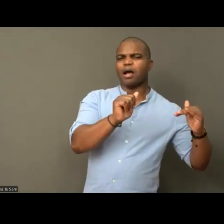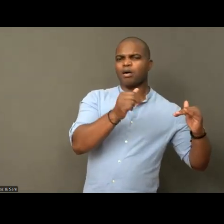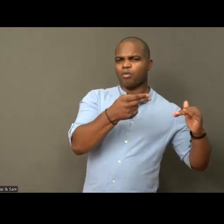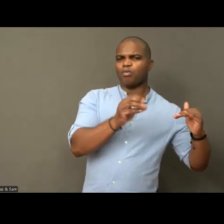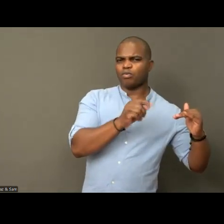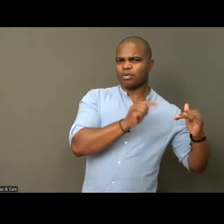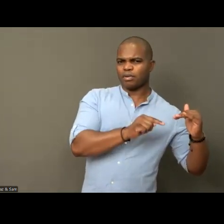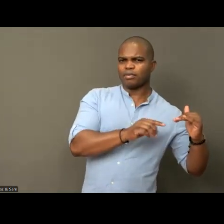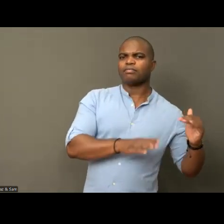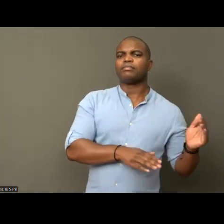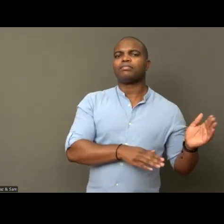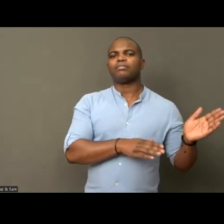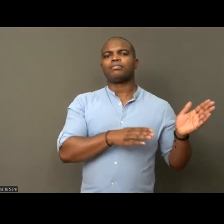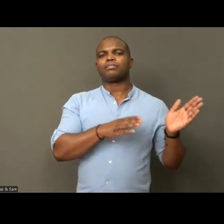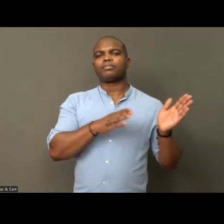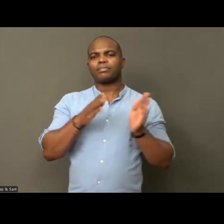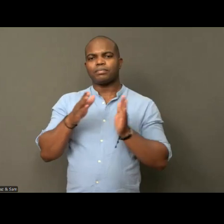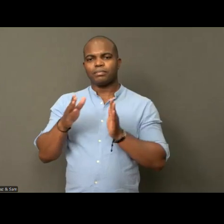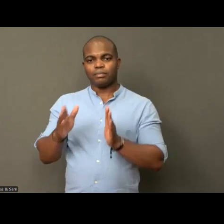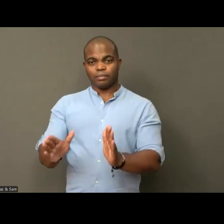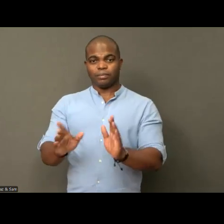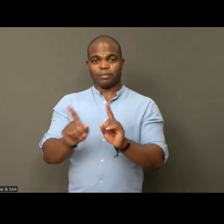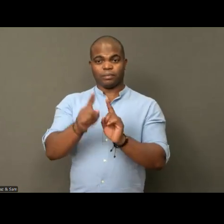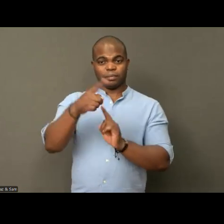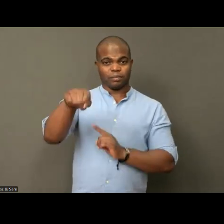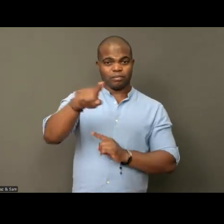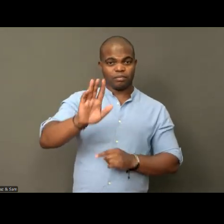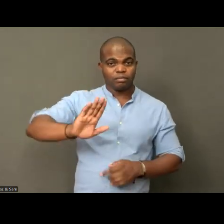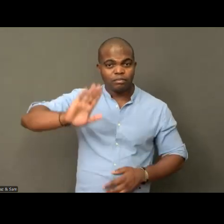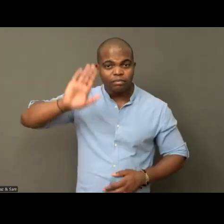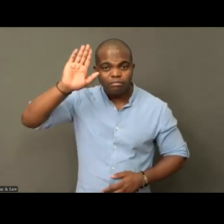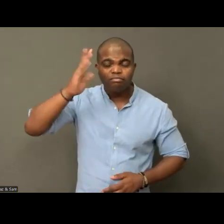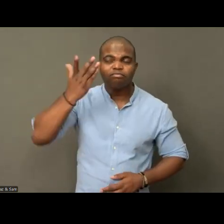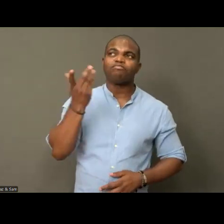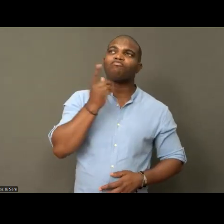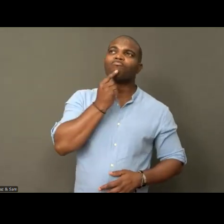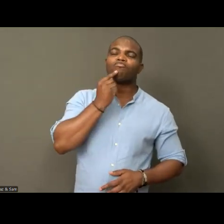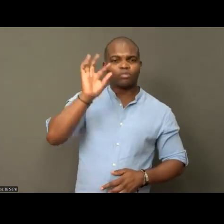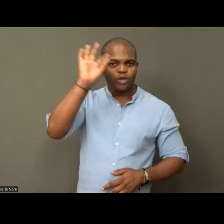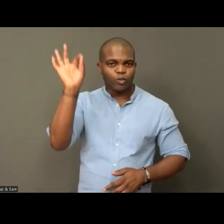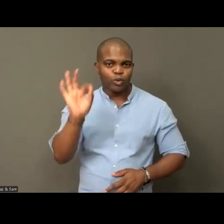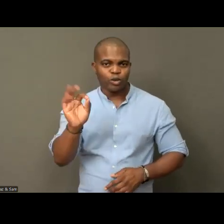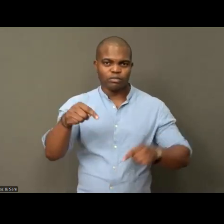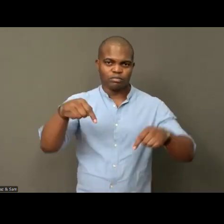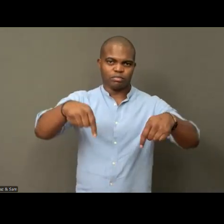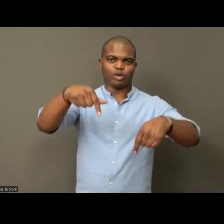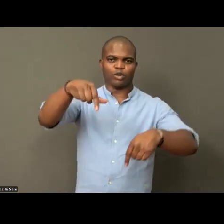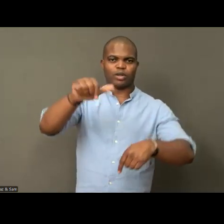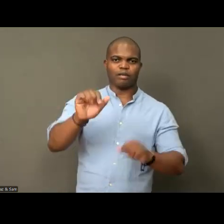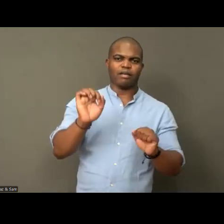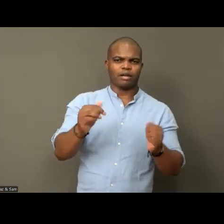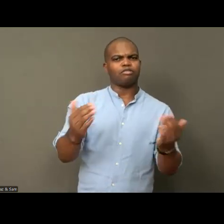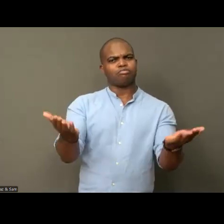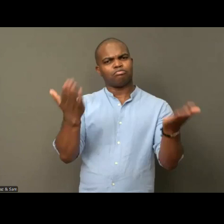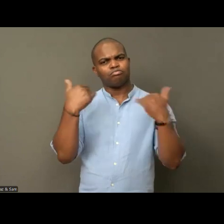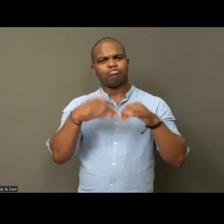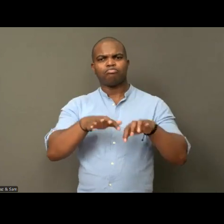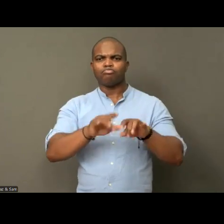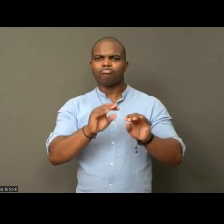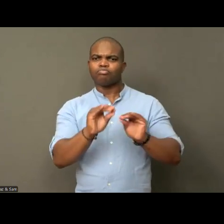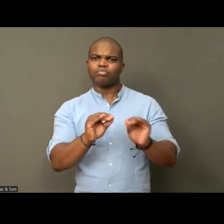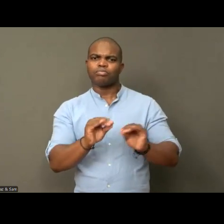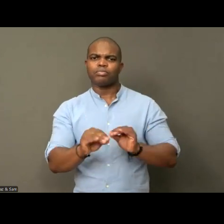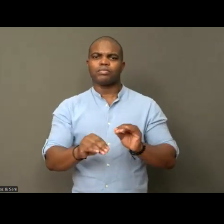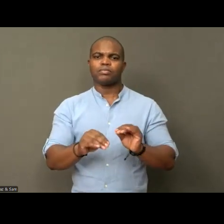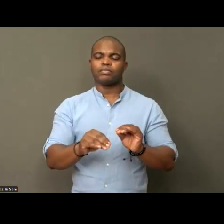address respostas following the para enviar suas presentation by our perguntas, esteemed que serão panelists. abordadas Now após to as the topic at ilustrações hand, por nossos the estimados Elimination palestrantes. Initiative. The Agora vamos Elimination